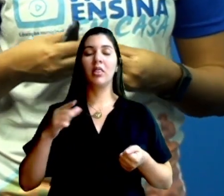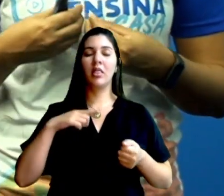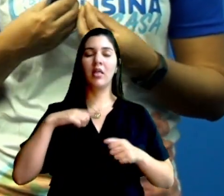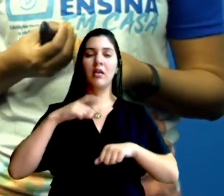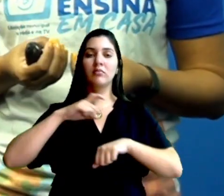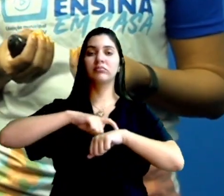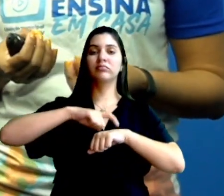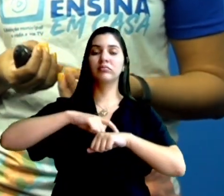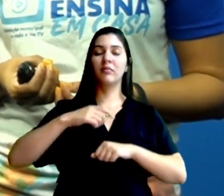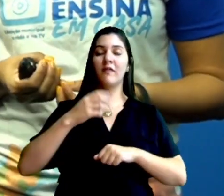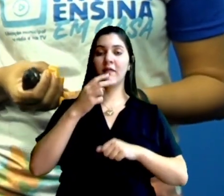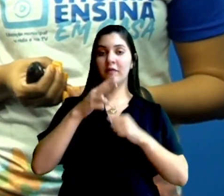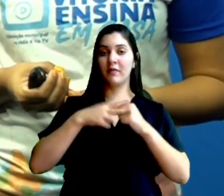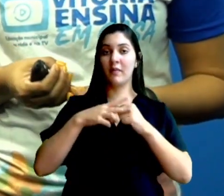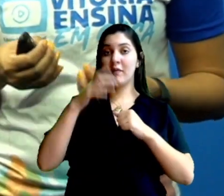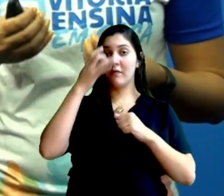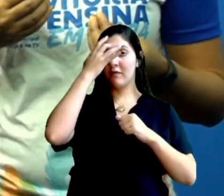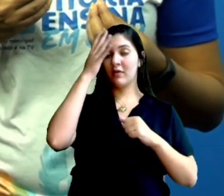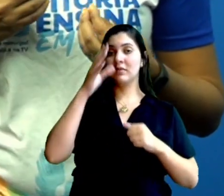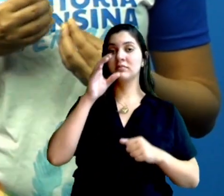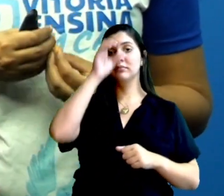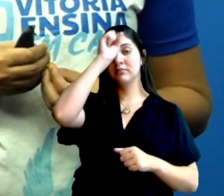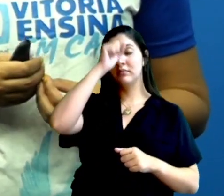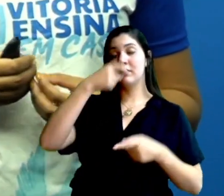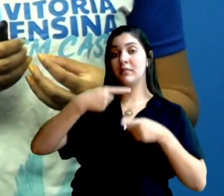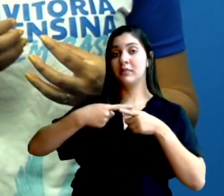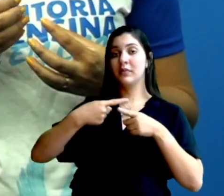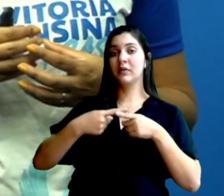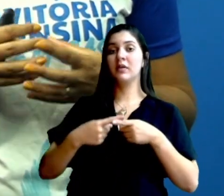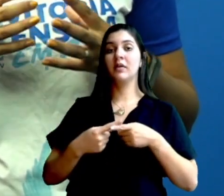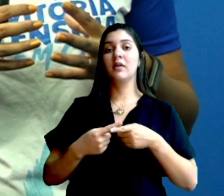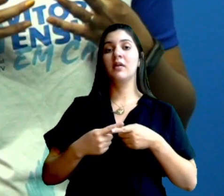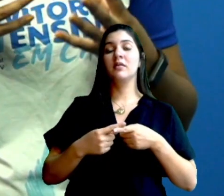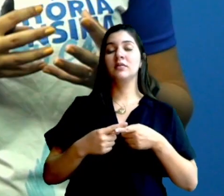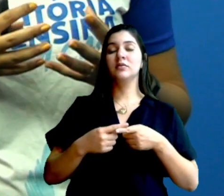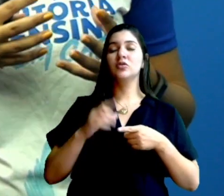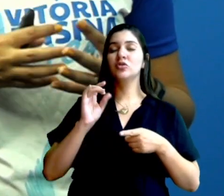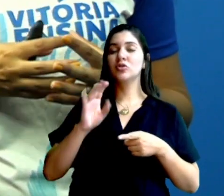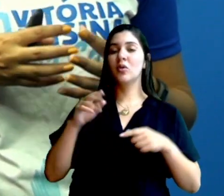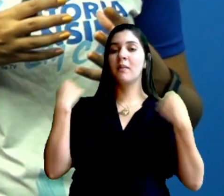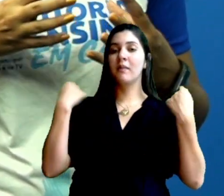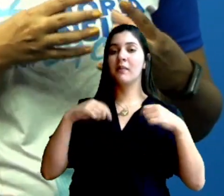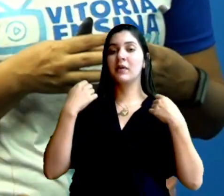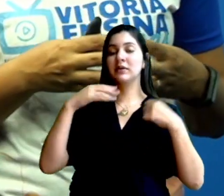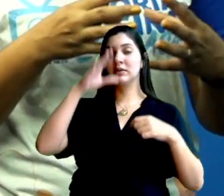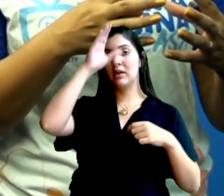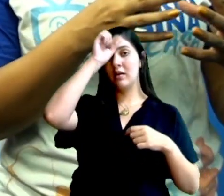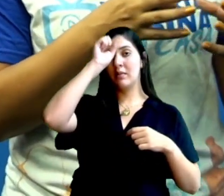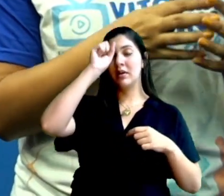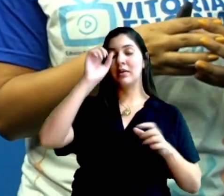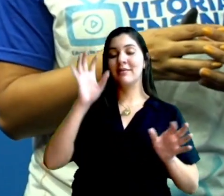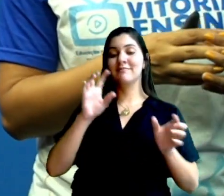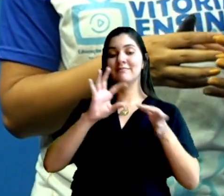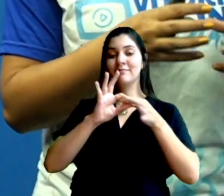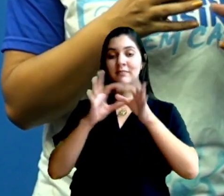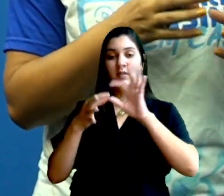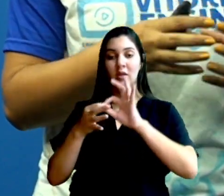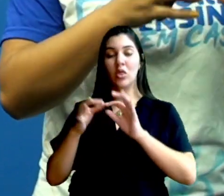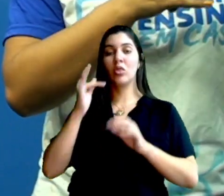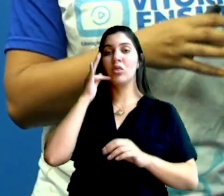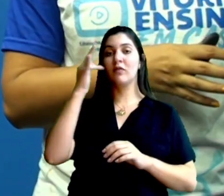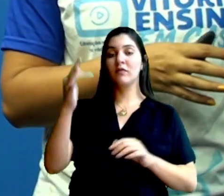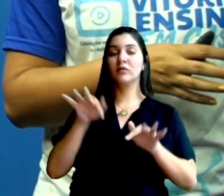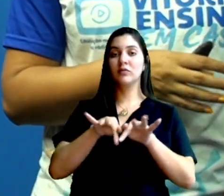tempo verbal fácil da gente aprender? Porque a gente só precisa aprender a conjugar no futuro simples